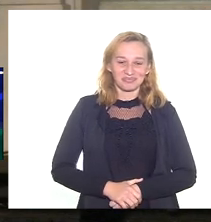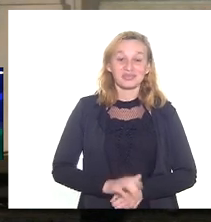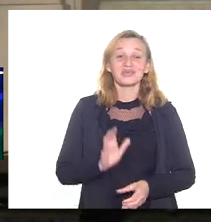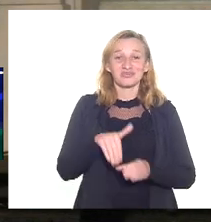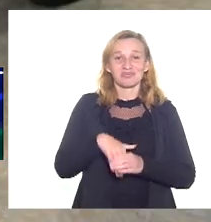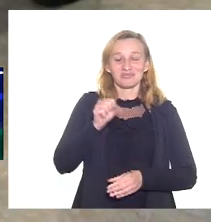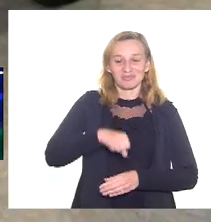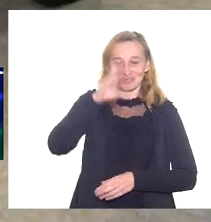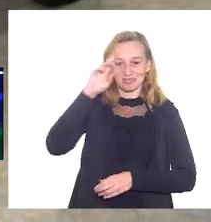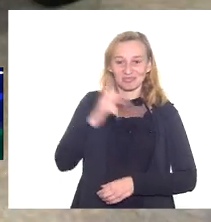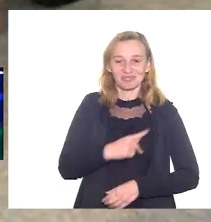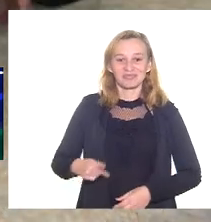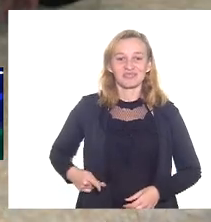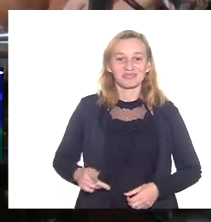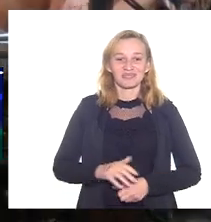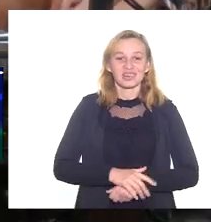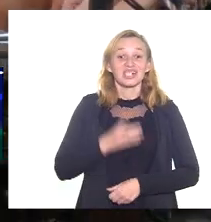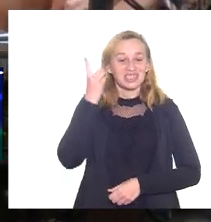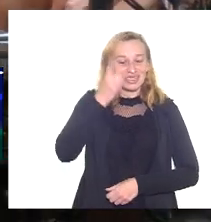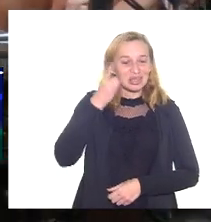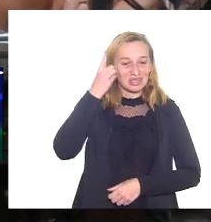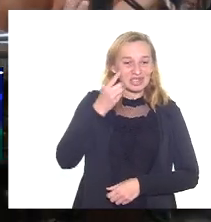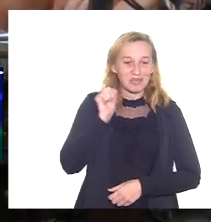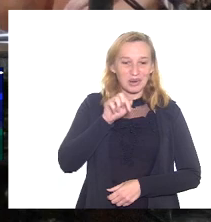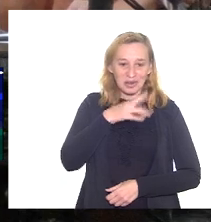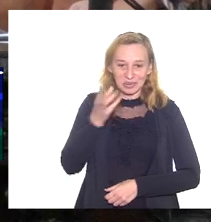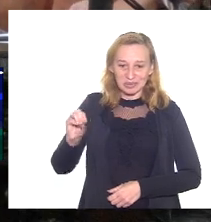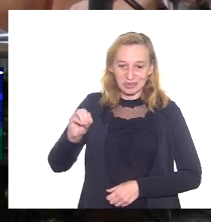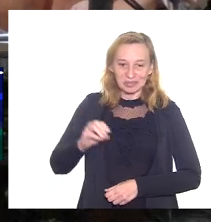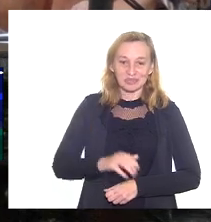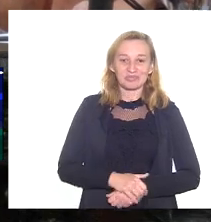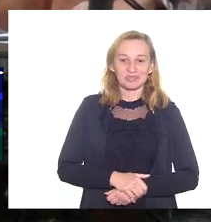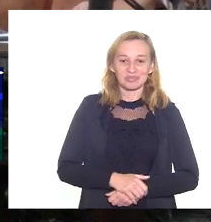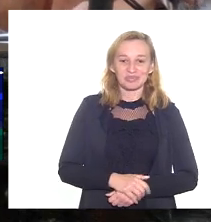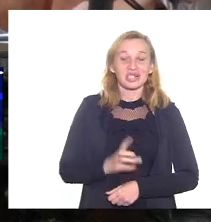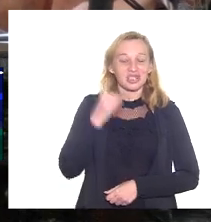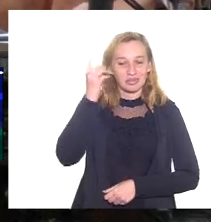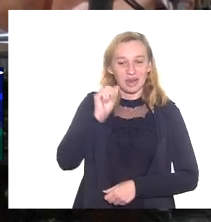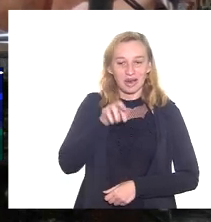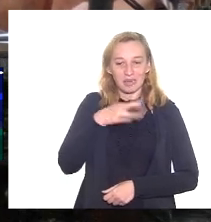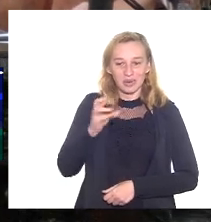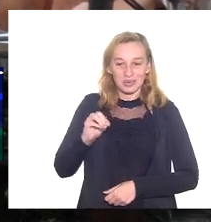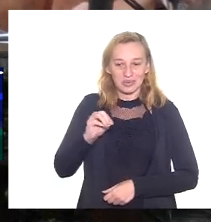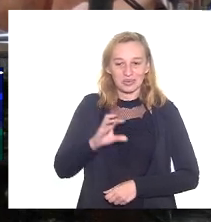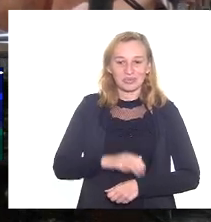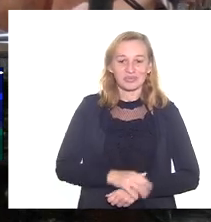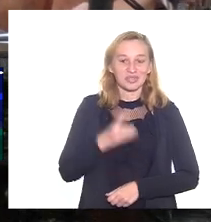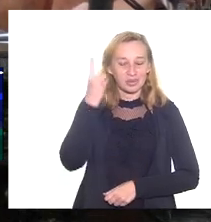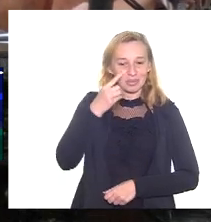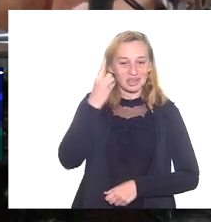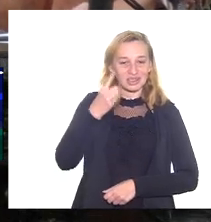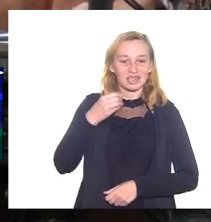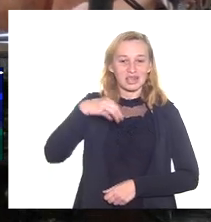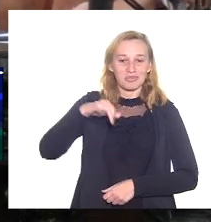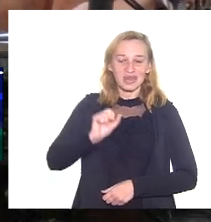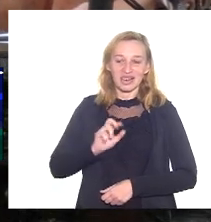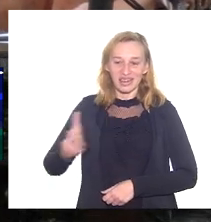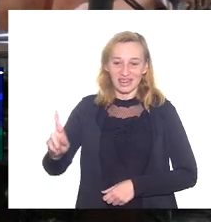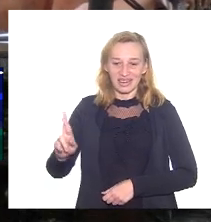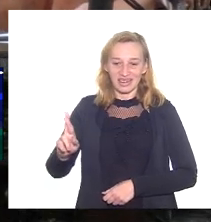Voto sim, presidente. Deputado Marcos Abraão. Deputado Marcos Abraão. Deputado Marcos